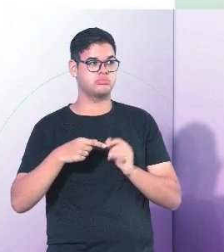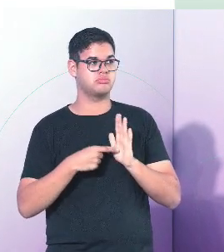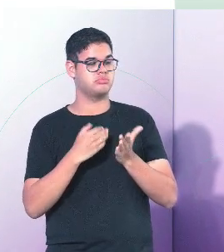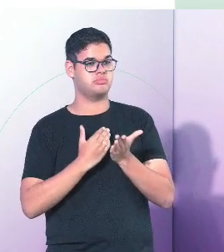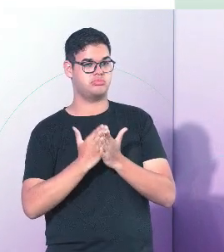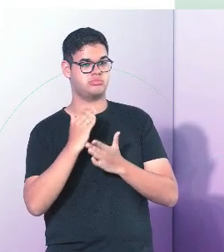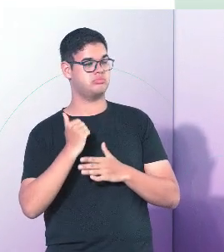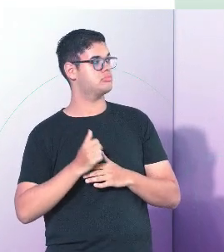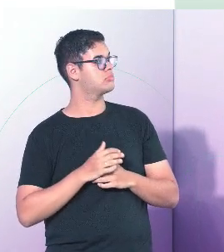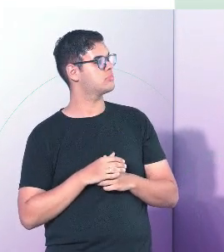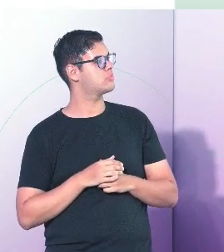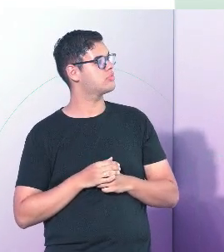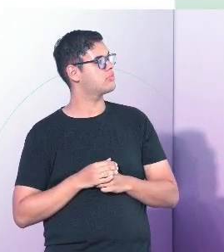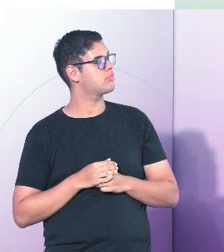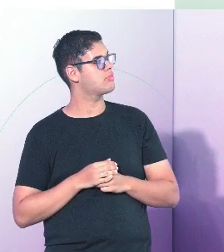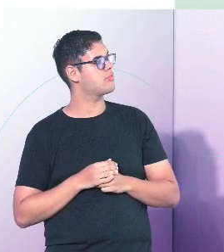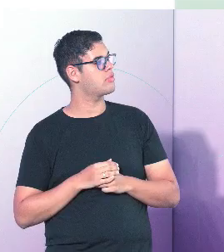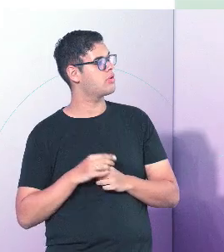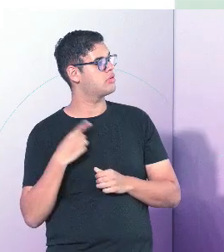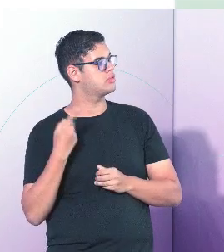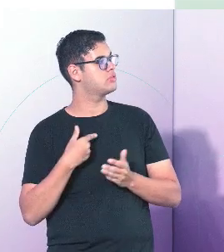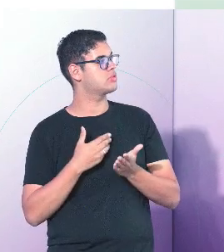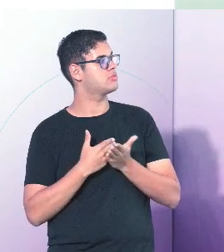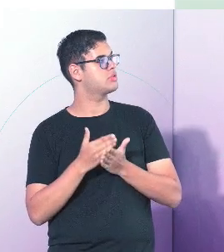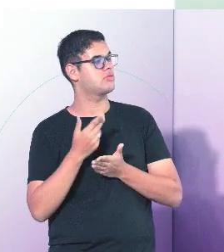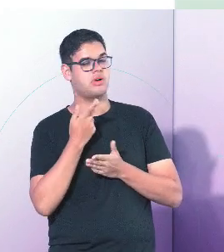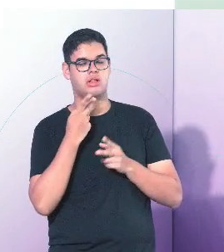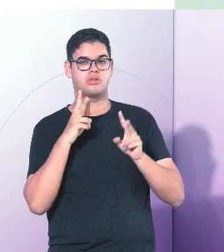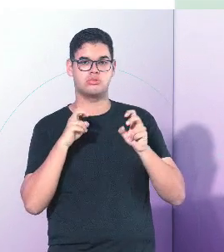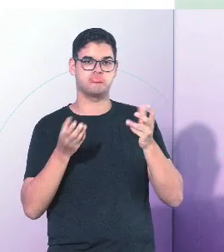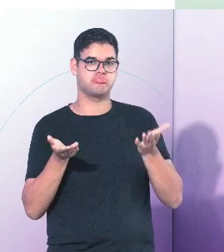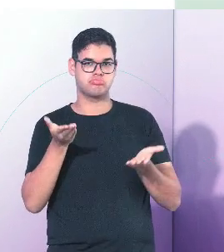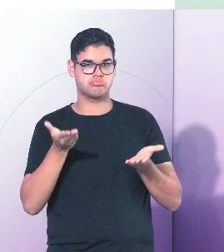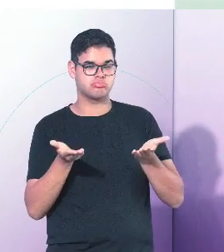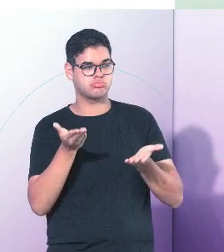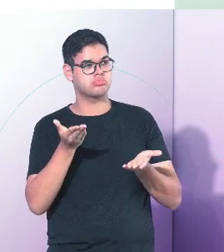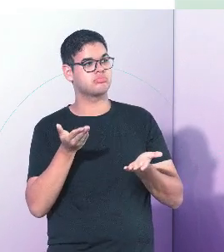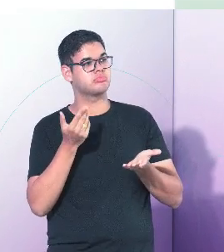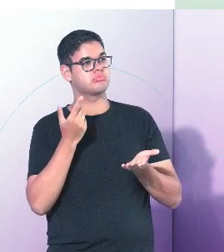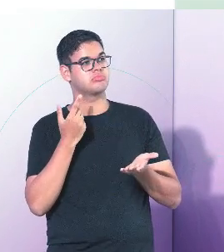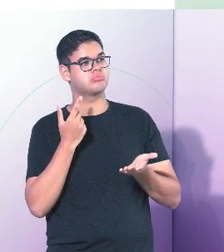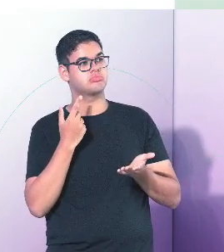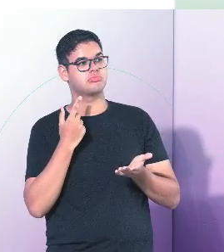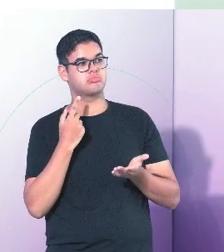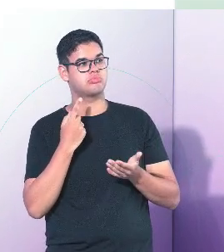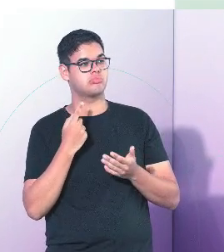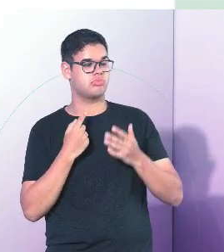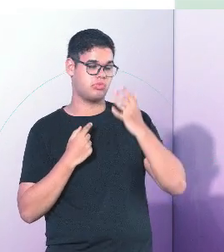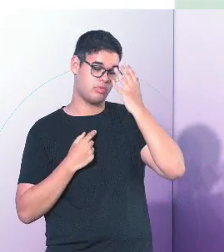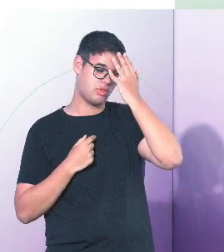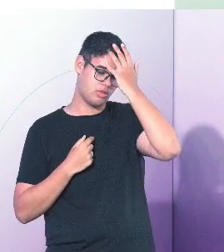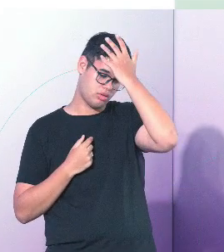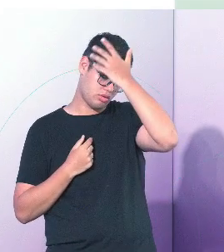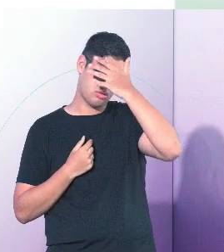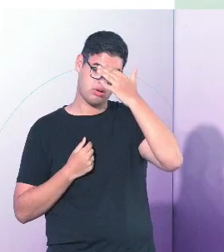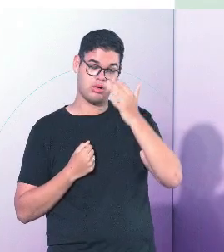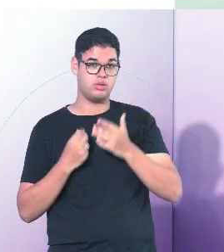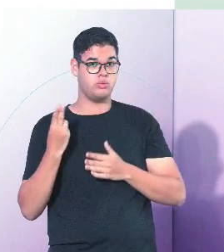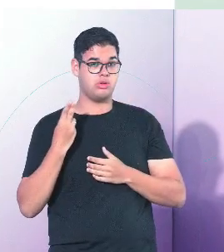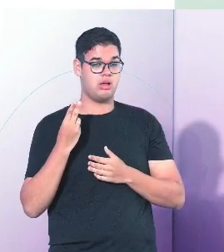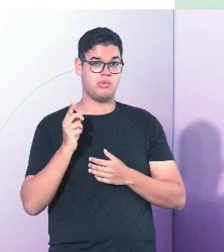começar. Bom, para a gente começar a falar sobre incorporação de tecnologias, não dá para não falar da